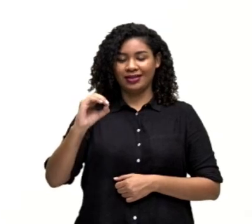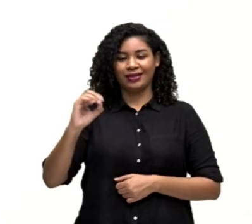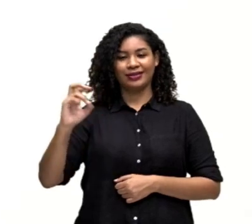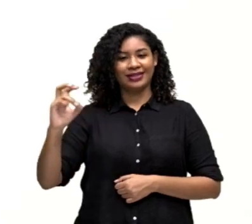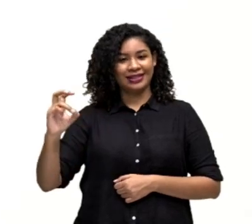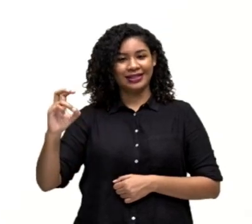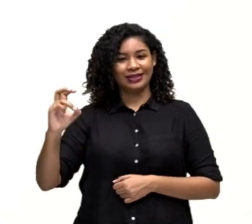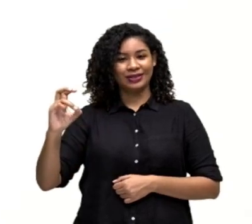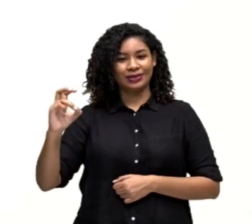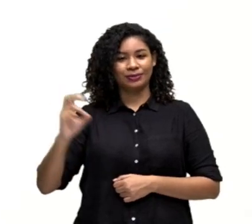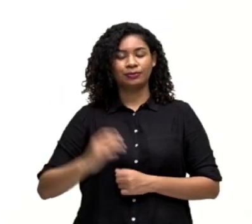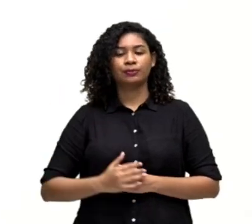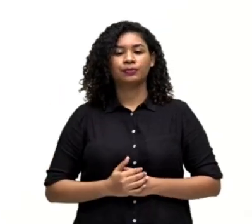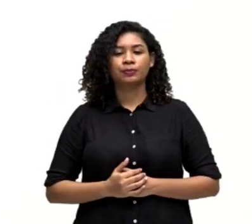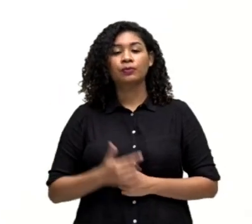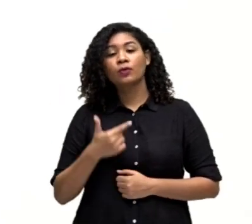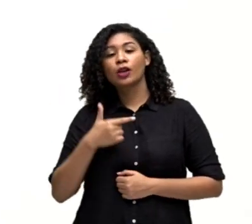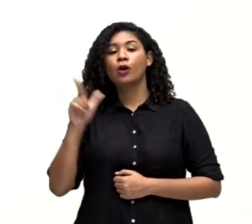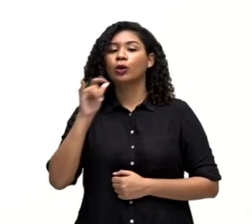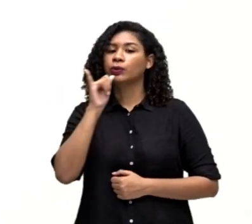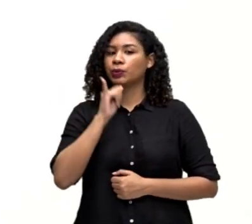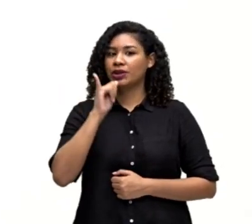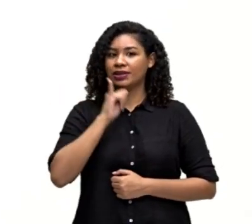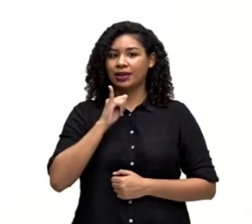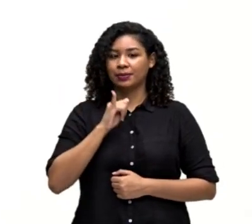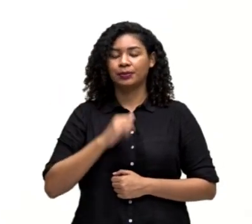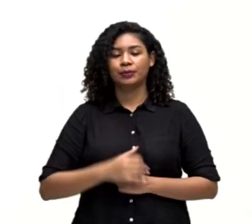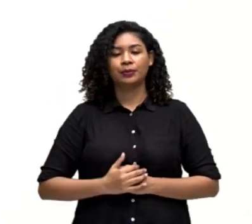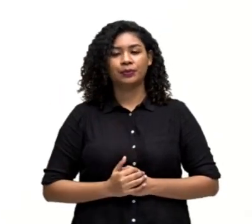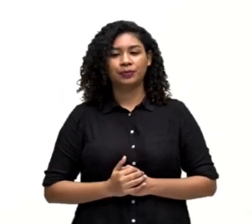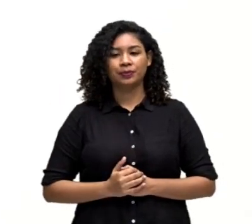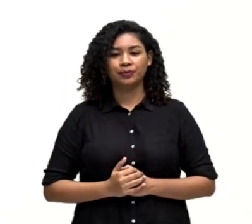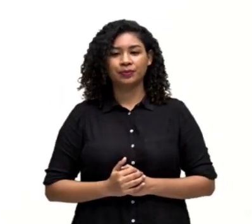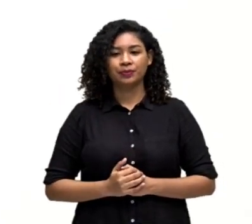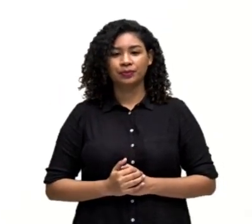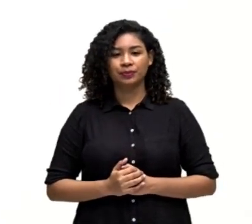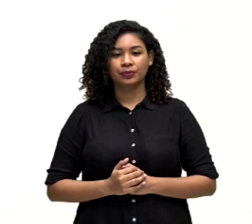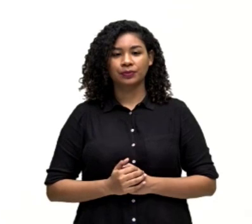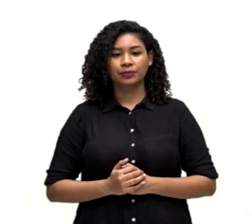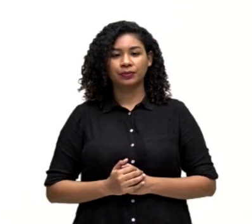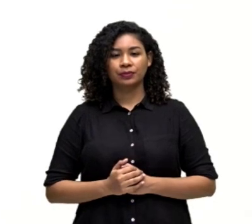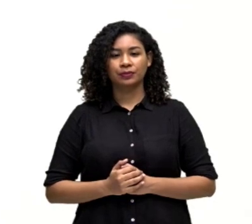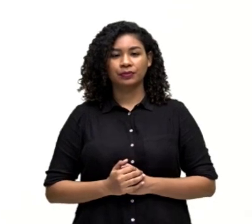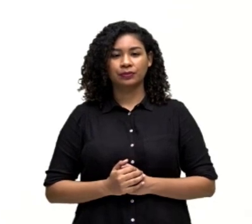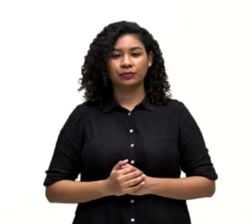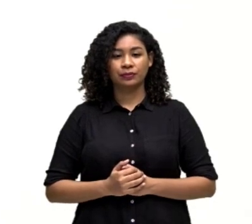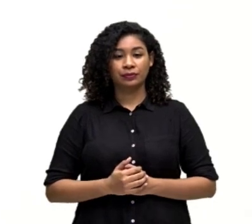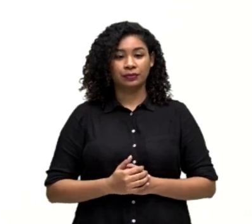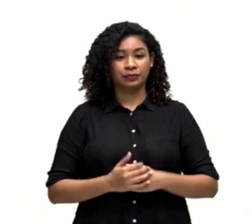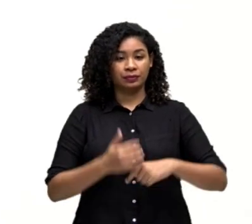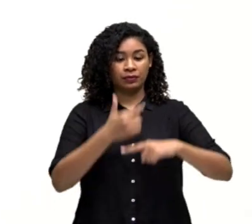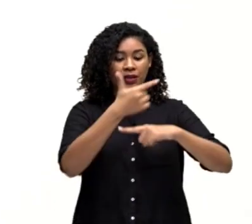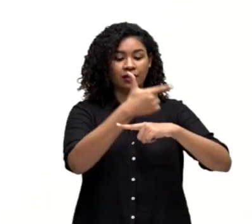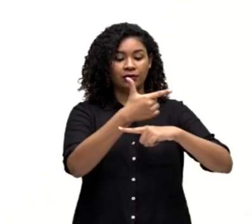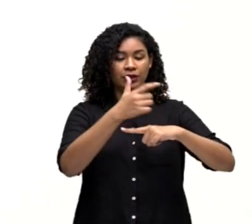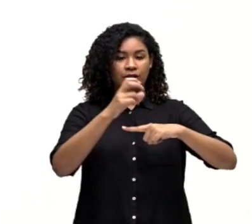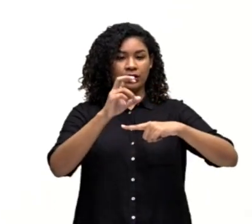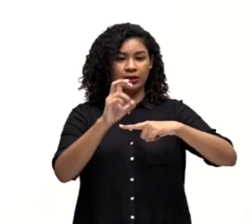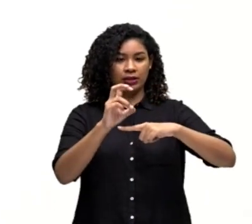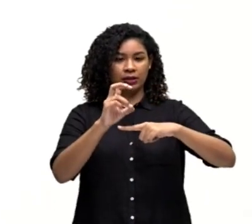0,05. Vamos aqui para baixo agora. Olha só, eu tenho aqui 25 sobre